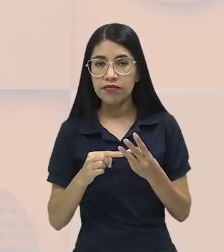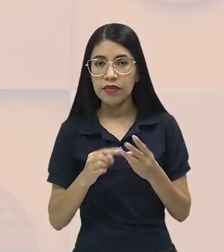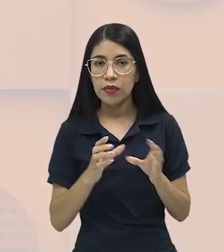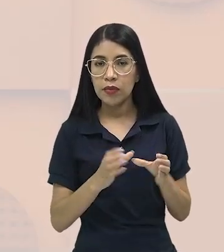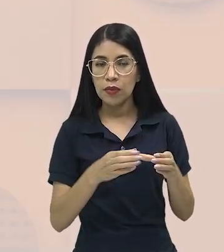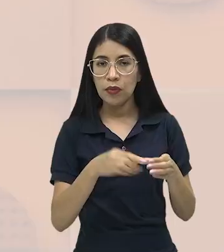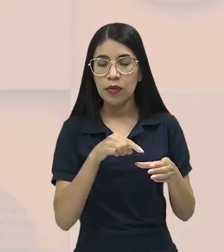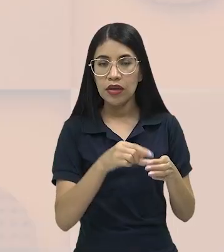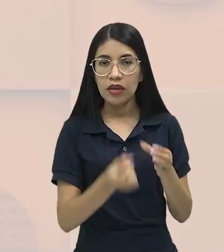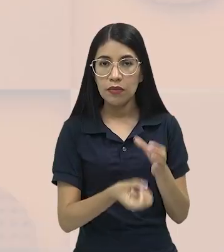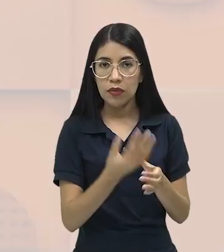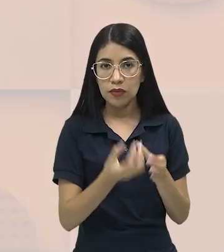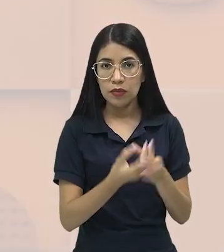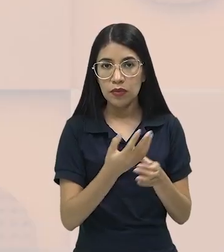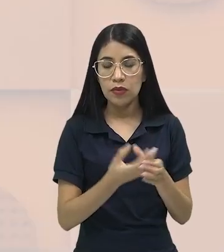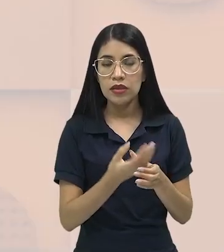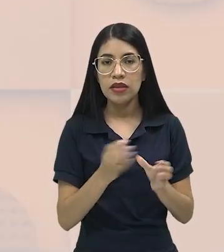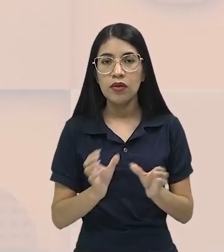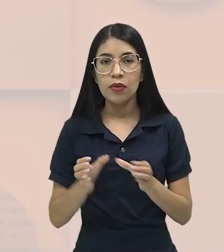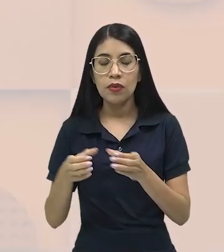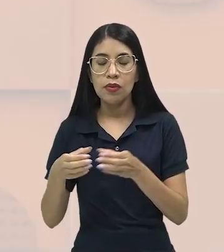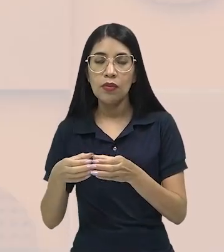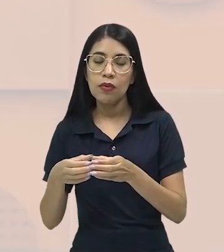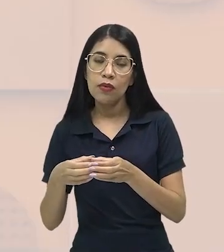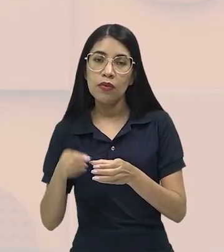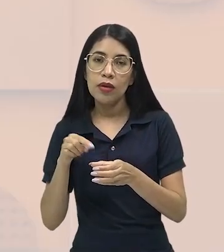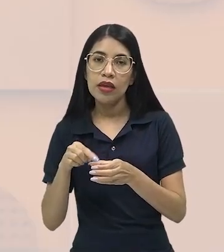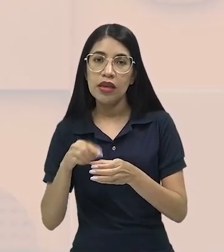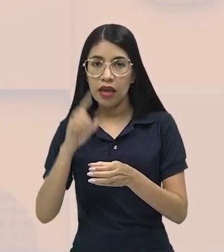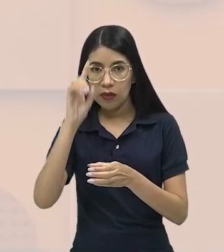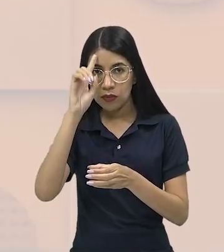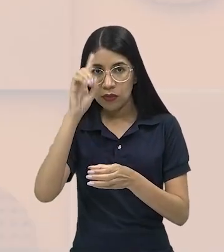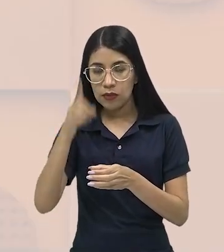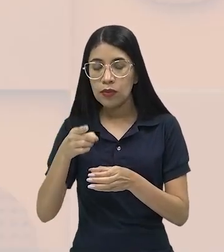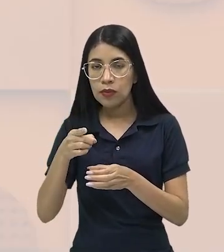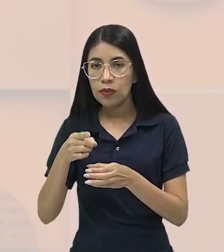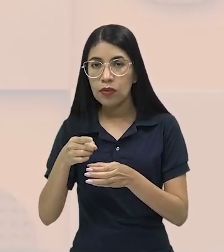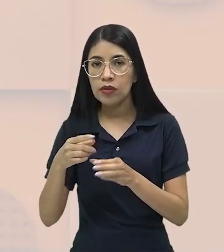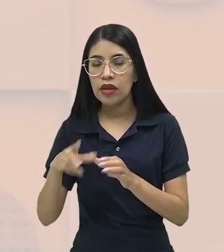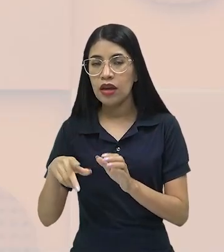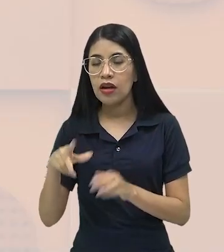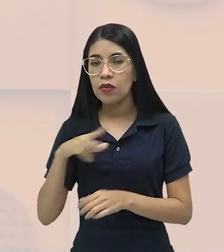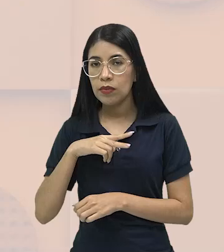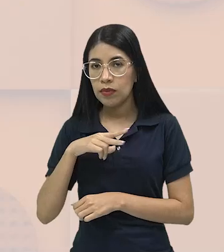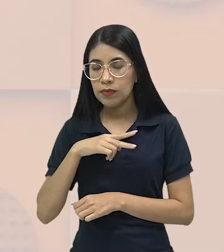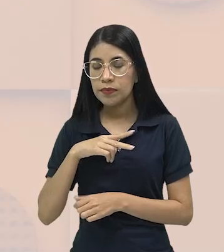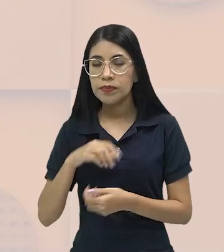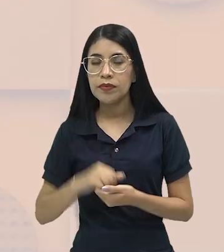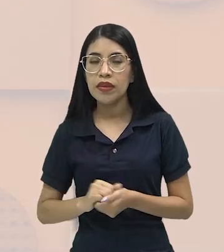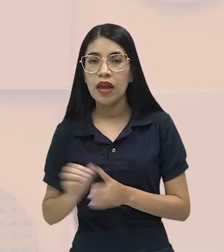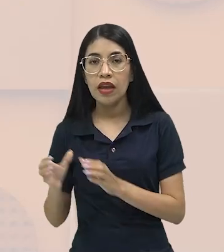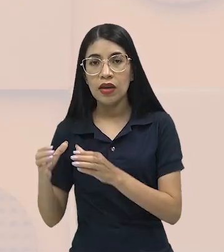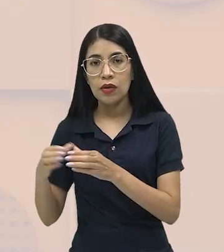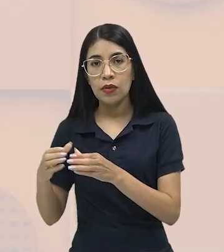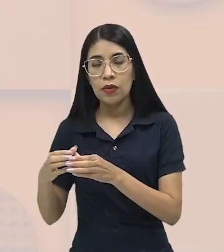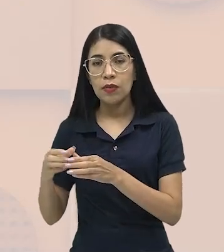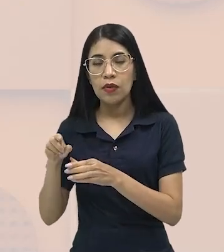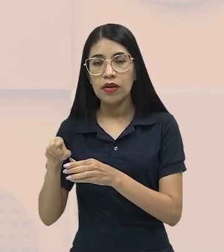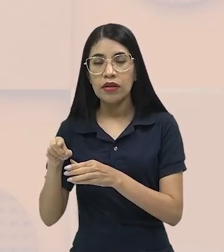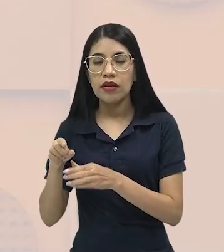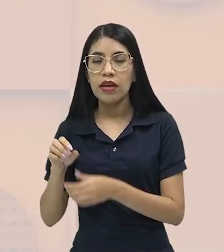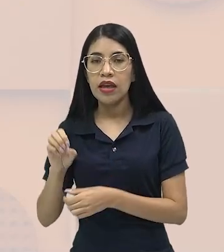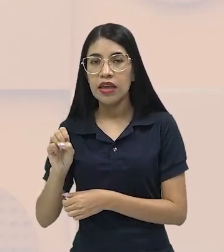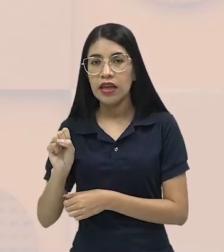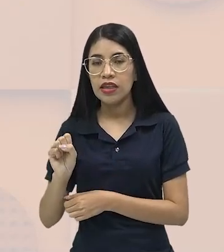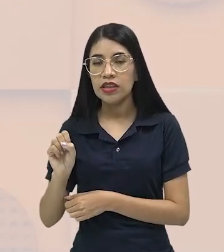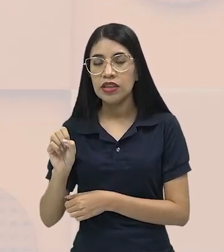dos que produziam, né, classe dos que eram donos, né, classe dos proprietários, e classe estéril, ou